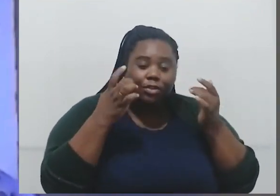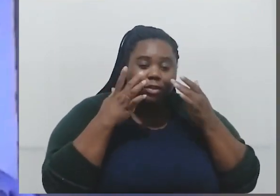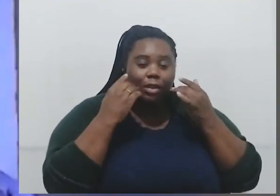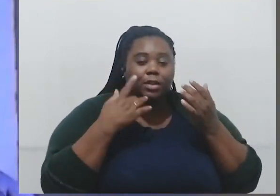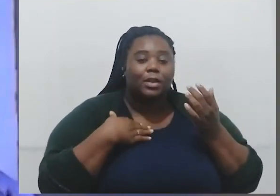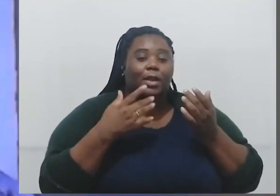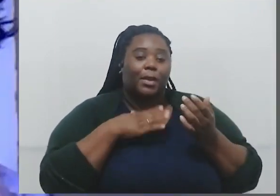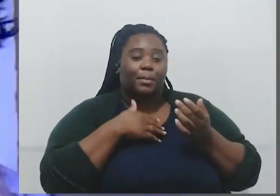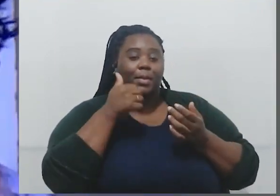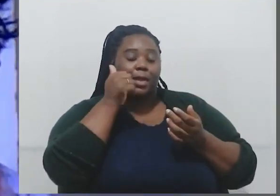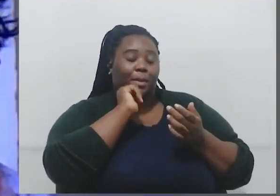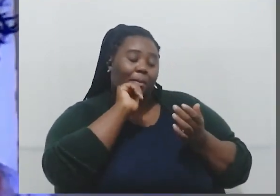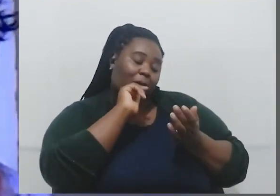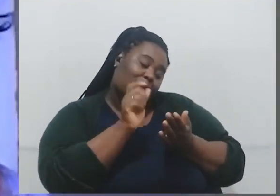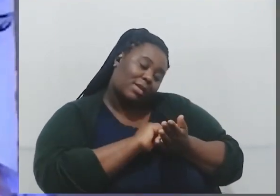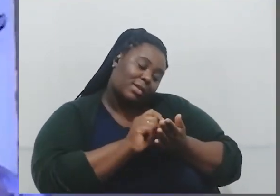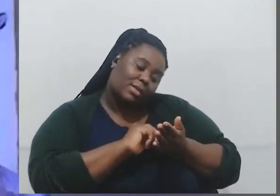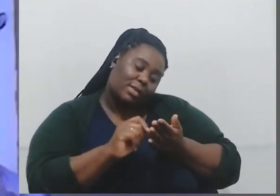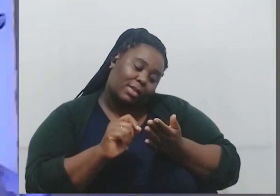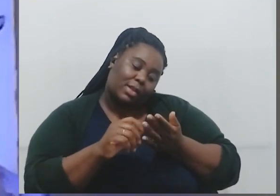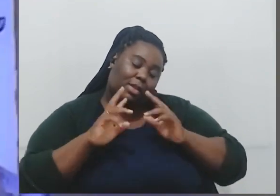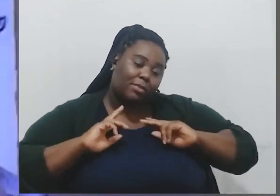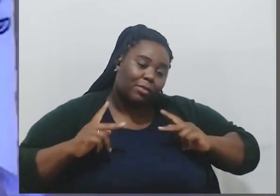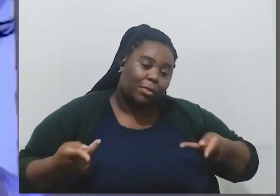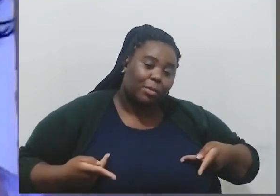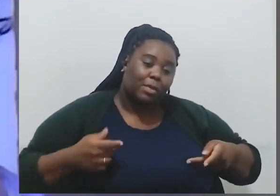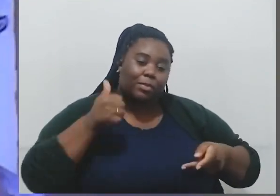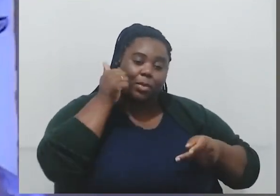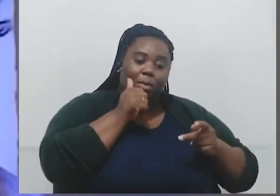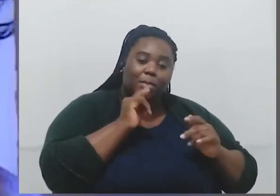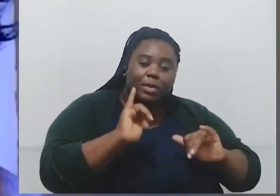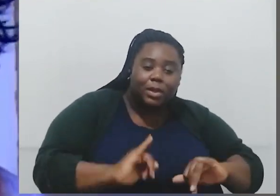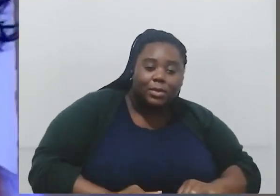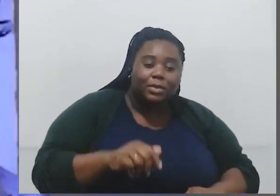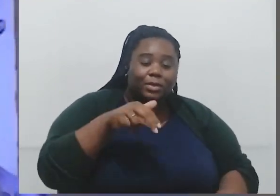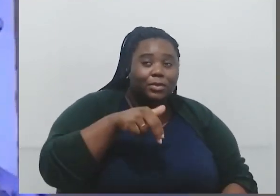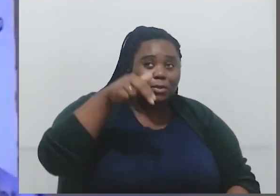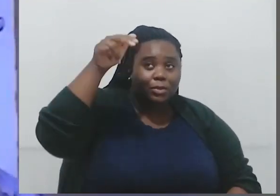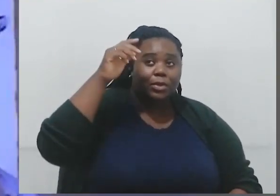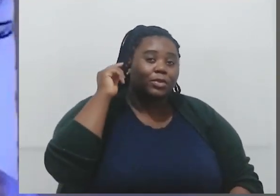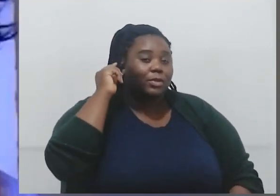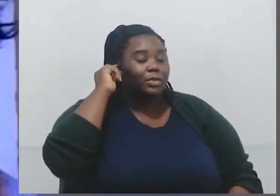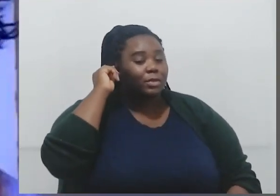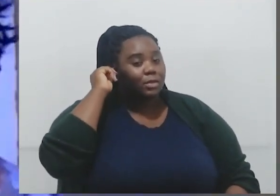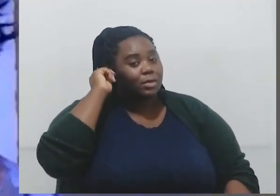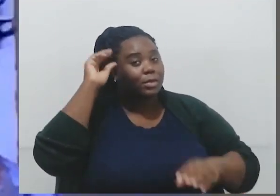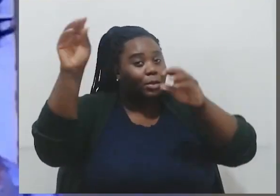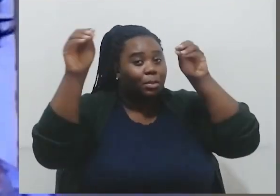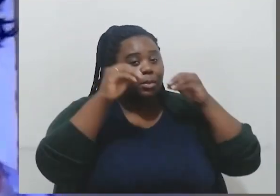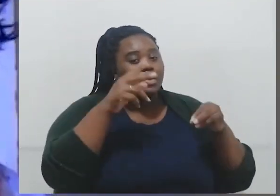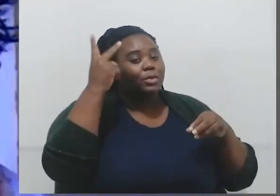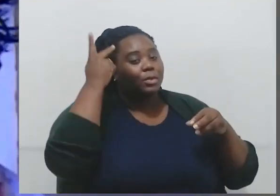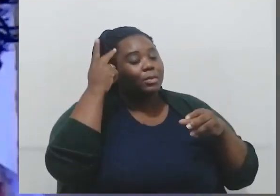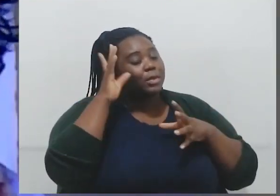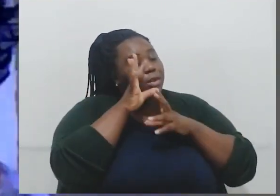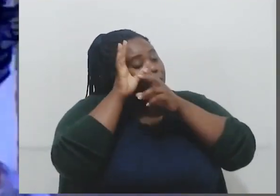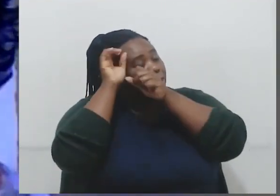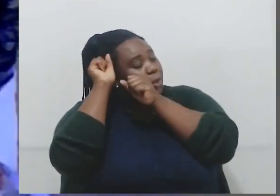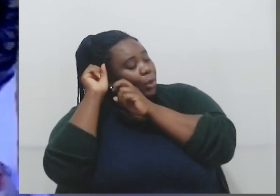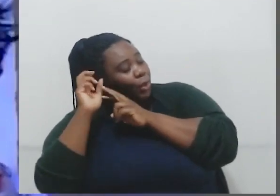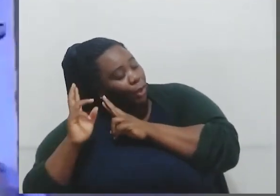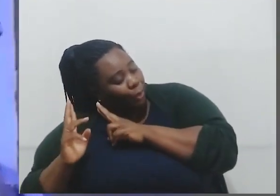como ser humano, como mulher dolorida, nordestina, que foi morar em São Paulo, dormir no chão